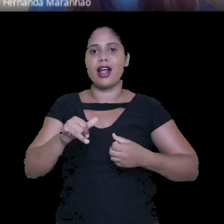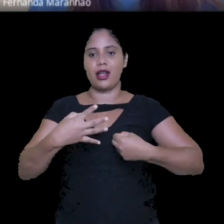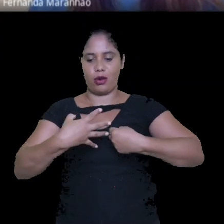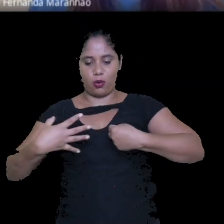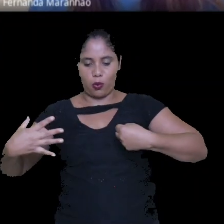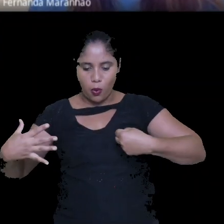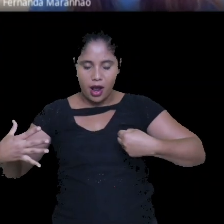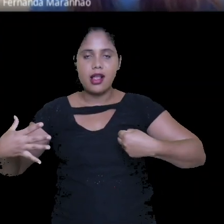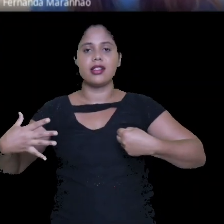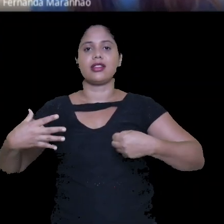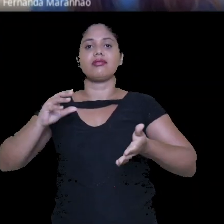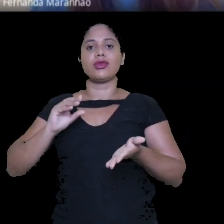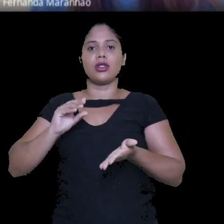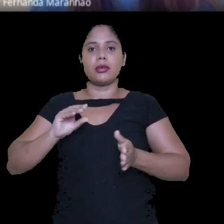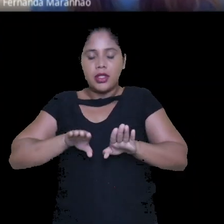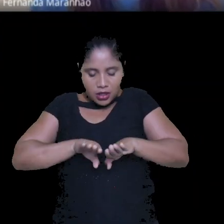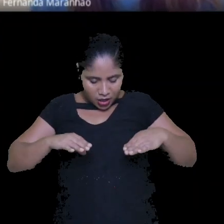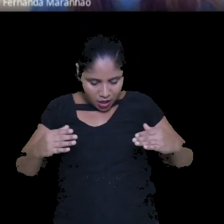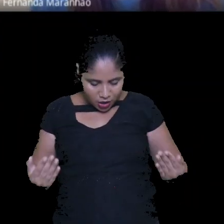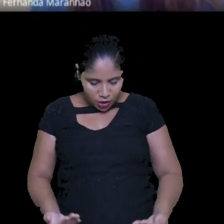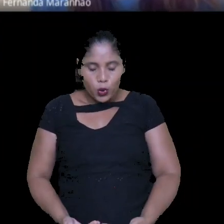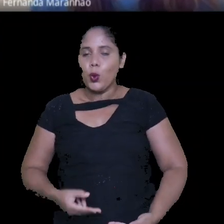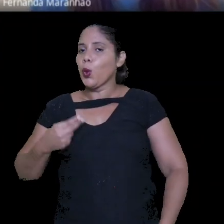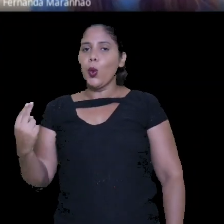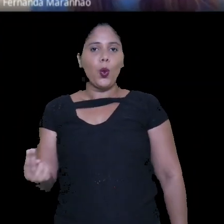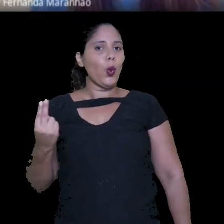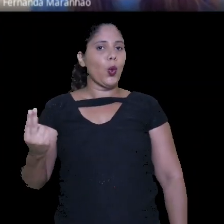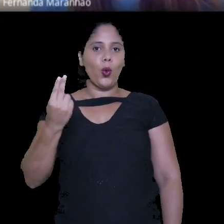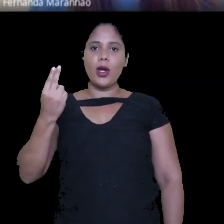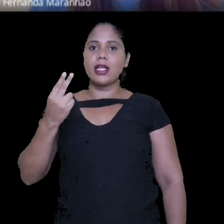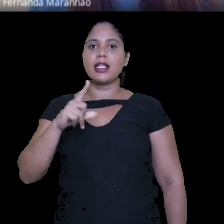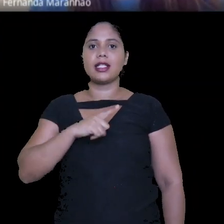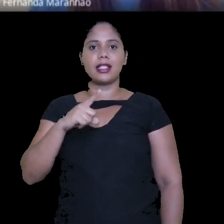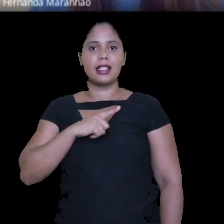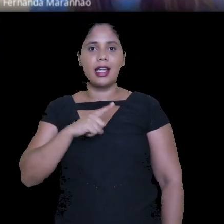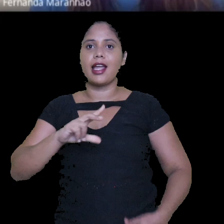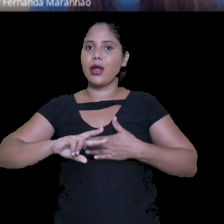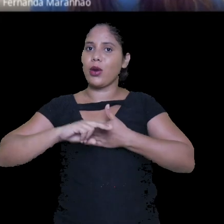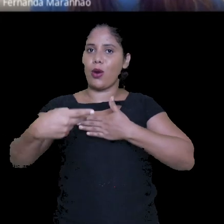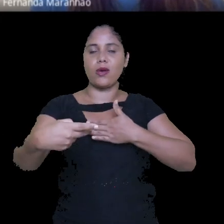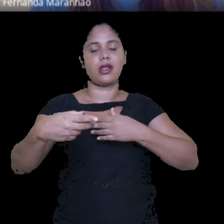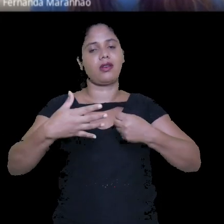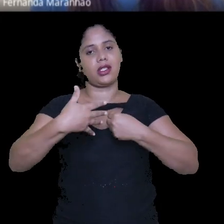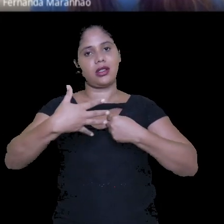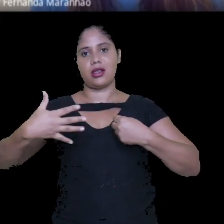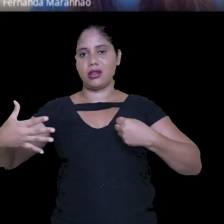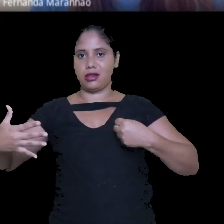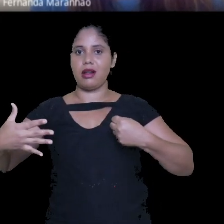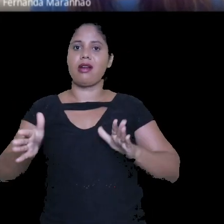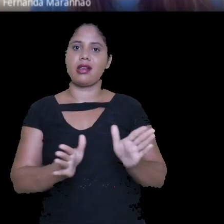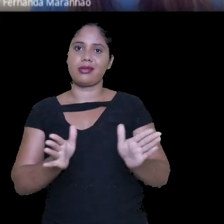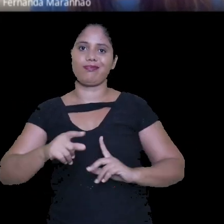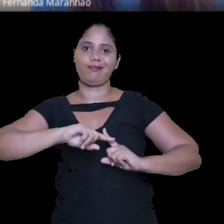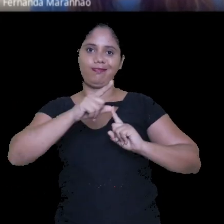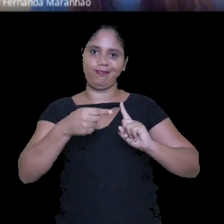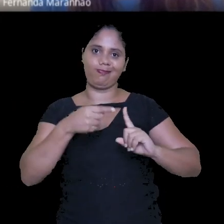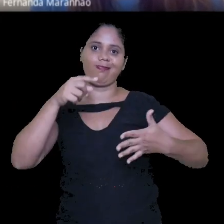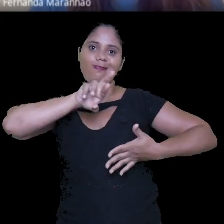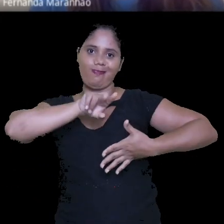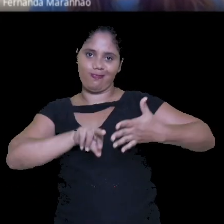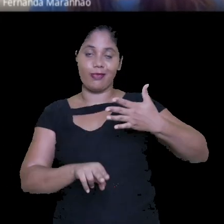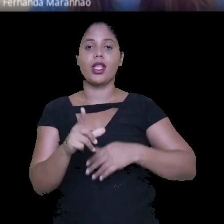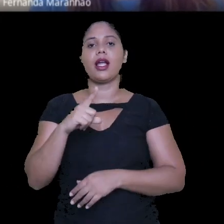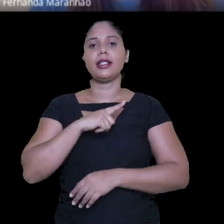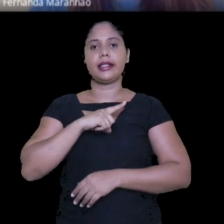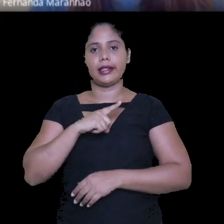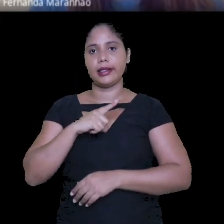nosso próximo slide, mais uma vez, nós falamos sobre a fisiopatologia dessa condição, de uma forma um pouco mais destrinchada. Há uma